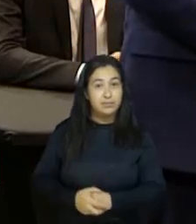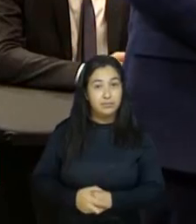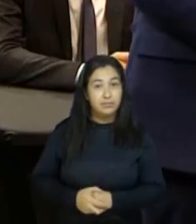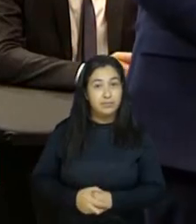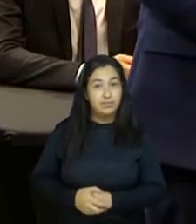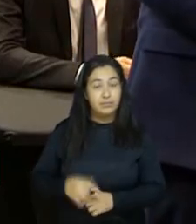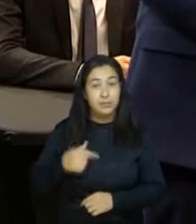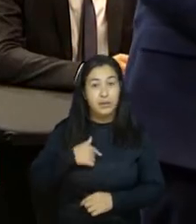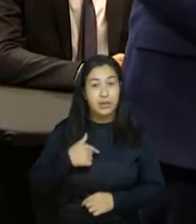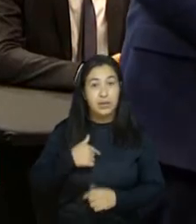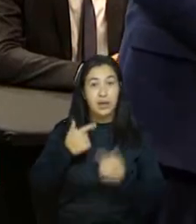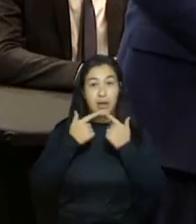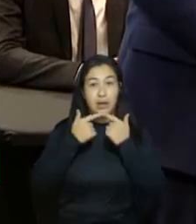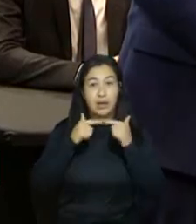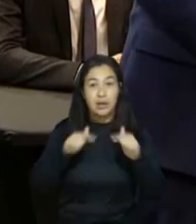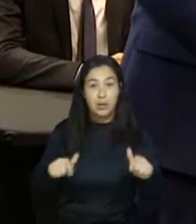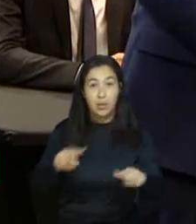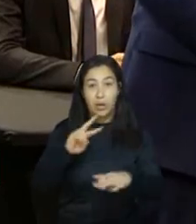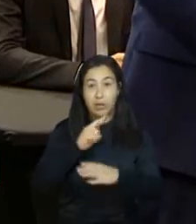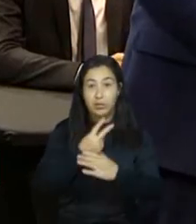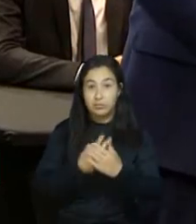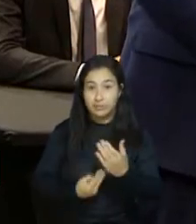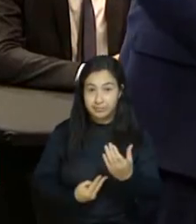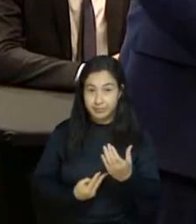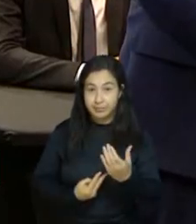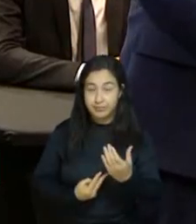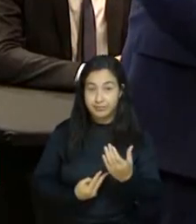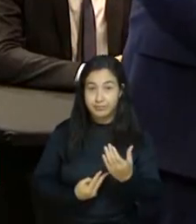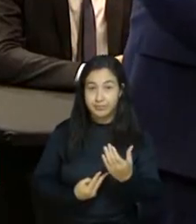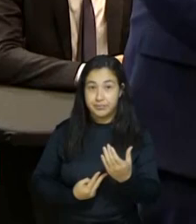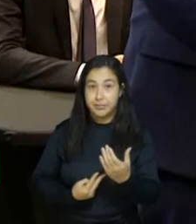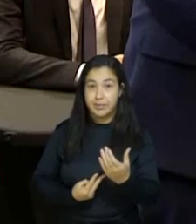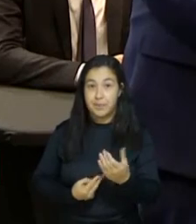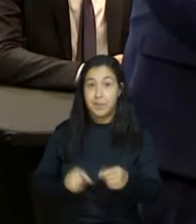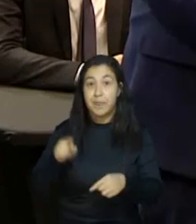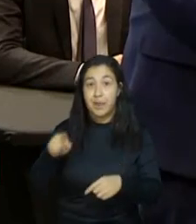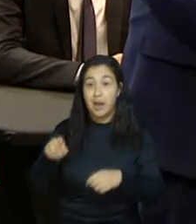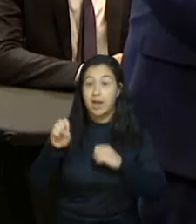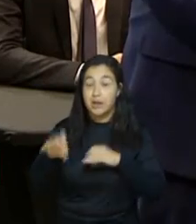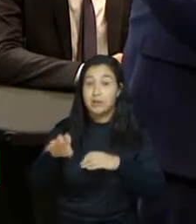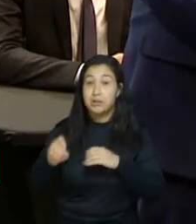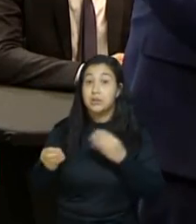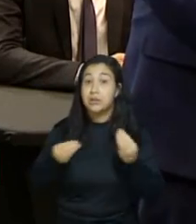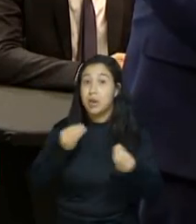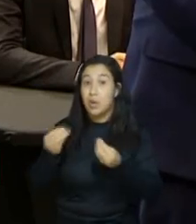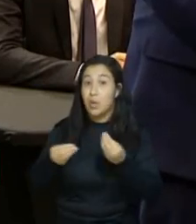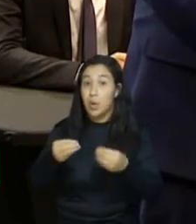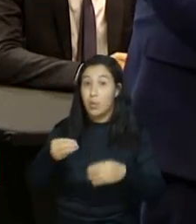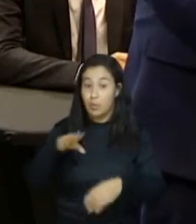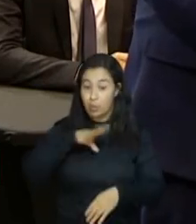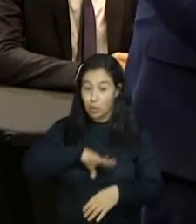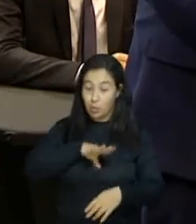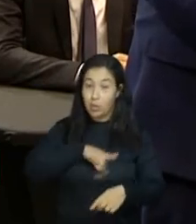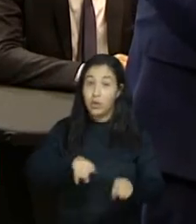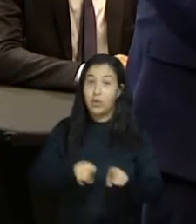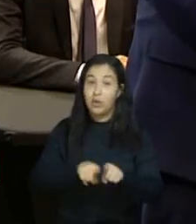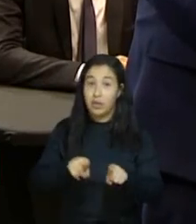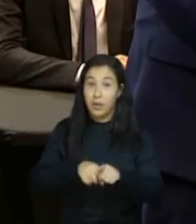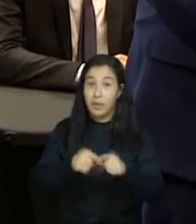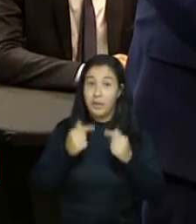linguagem. Lá se dá aula em português e em alemão. Então, os alunos têm aula